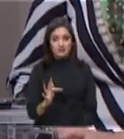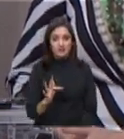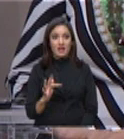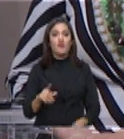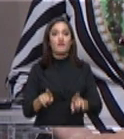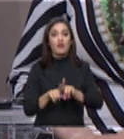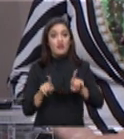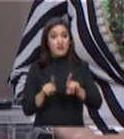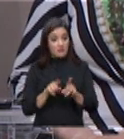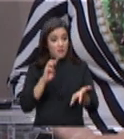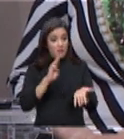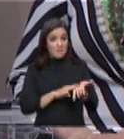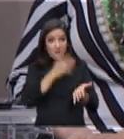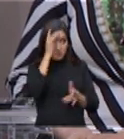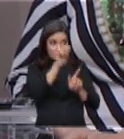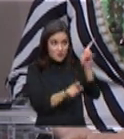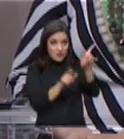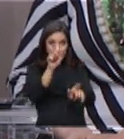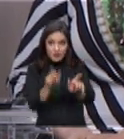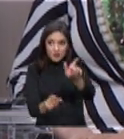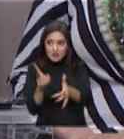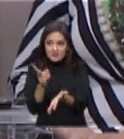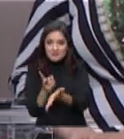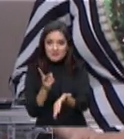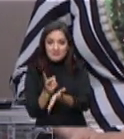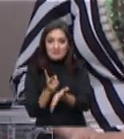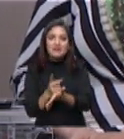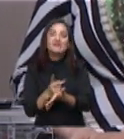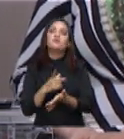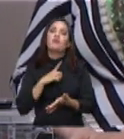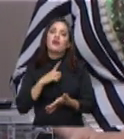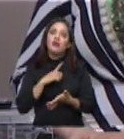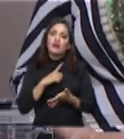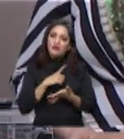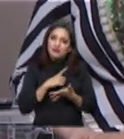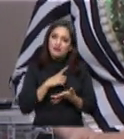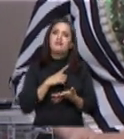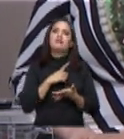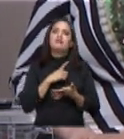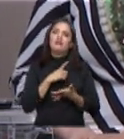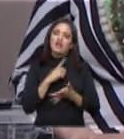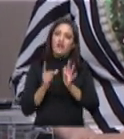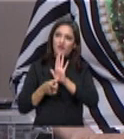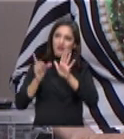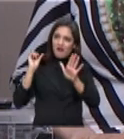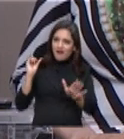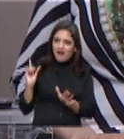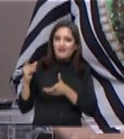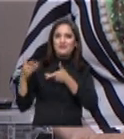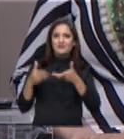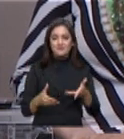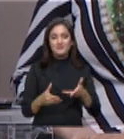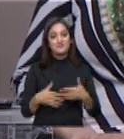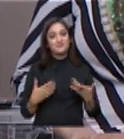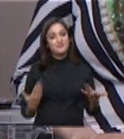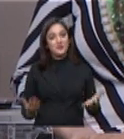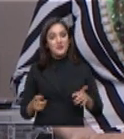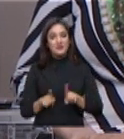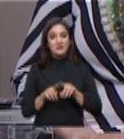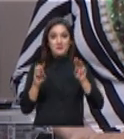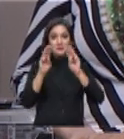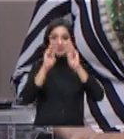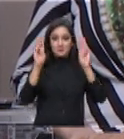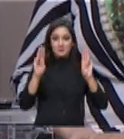de membros de carne e osso que honrosamente ocuparam suas fileiras. Por conseguinte, este